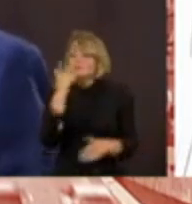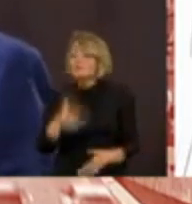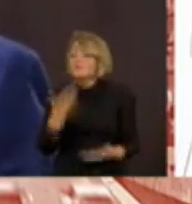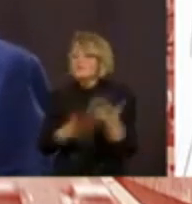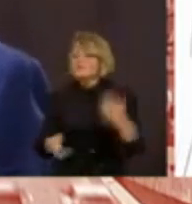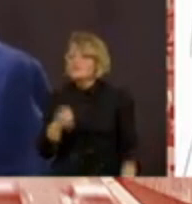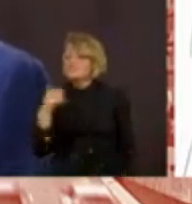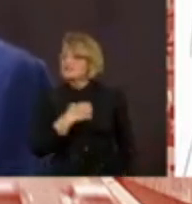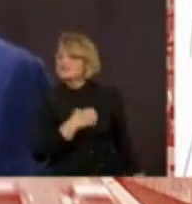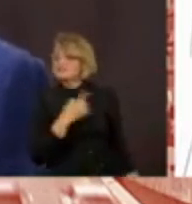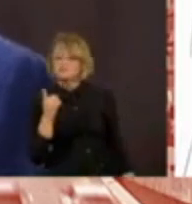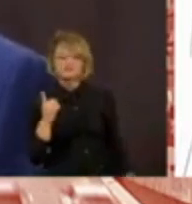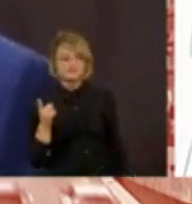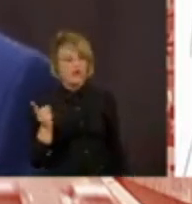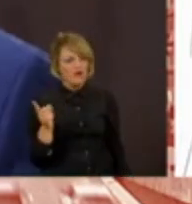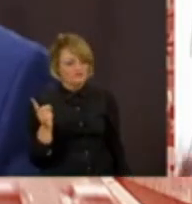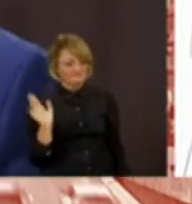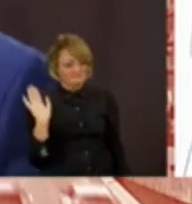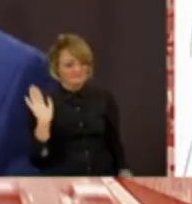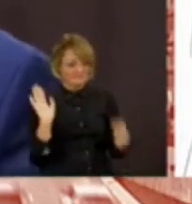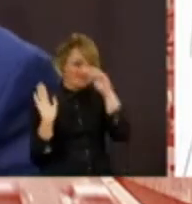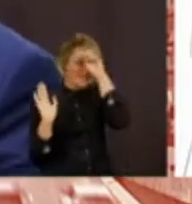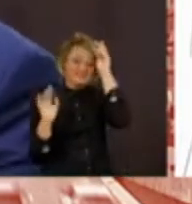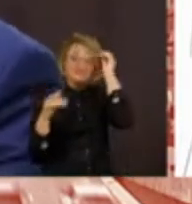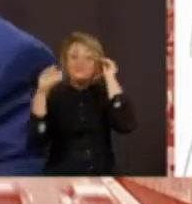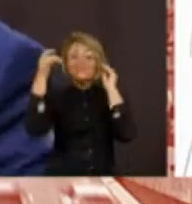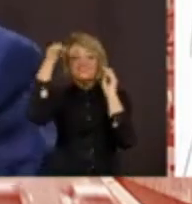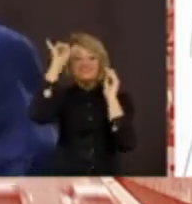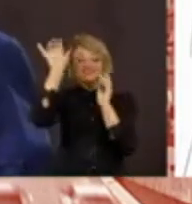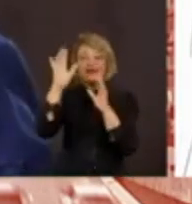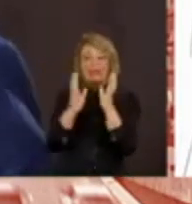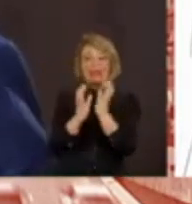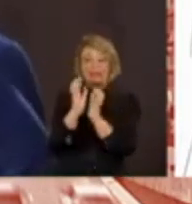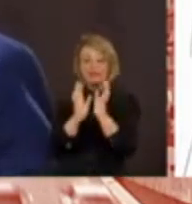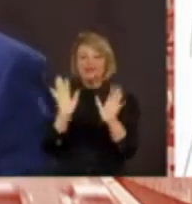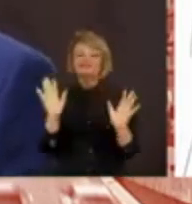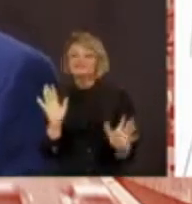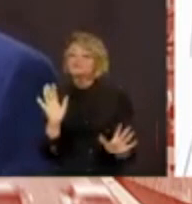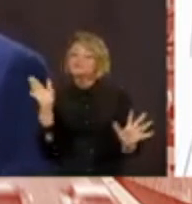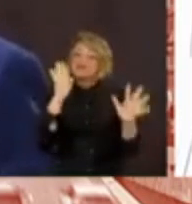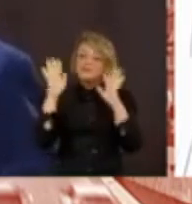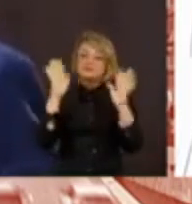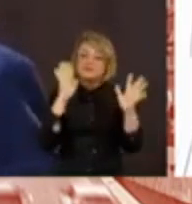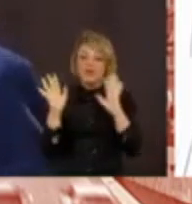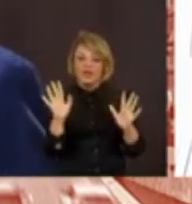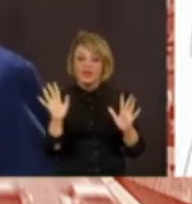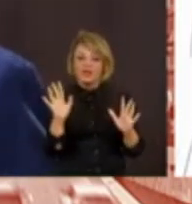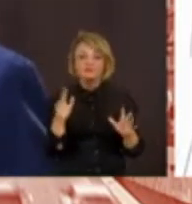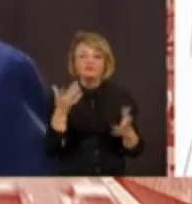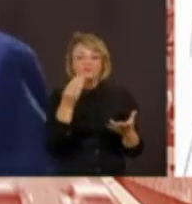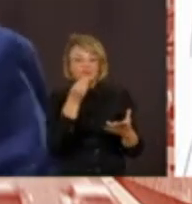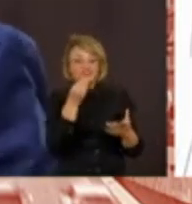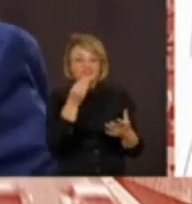país, o homem mais poderoso do país. Então a fala dele vai repercutir, por menor que seja. Então, primeira coisa que eu critico no caso dessa fala de Lula